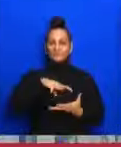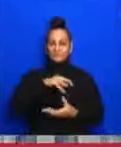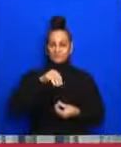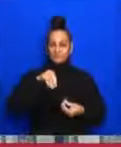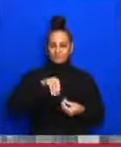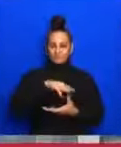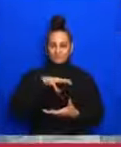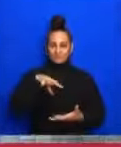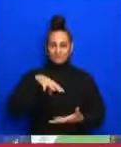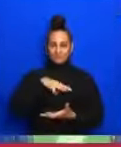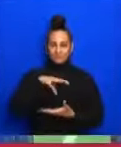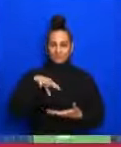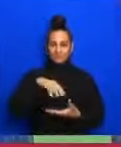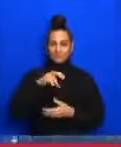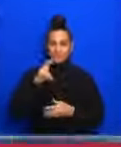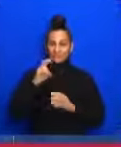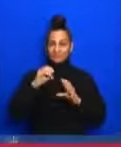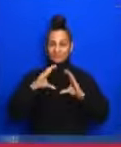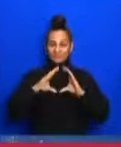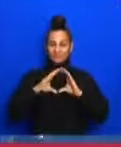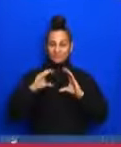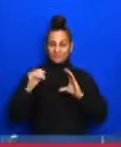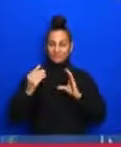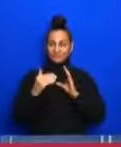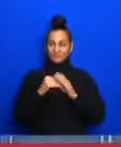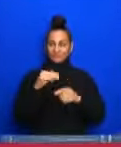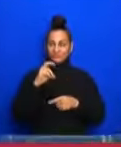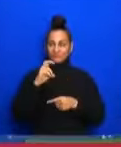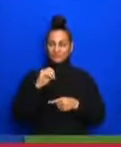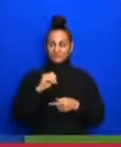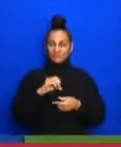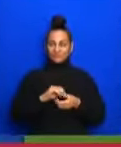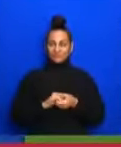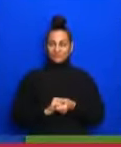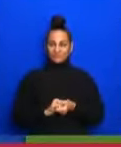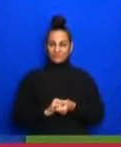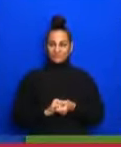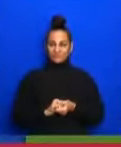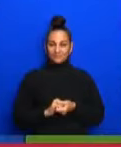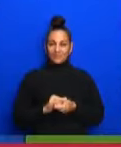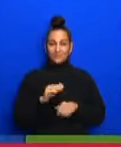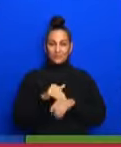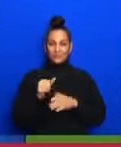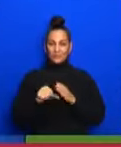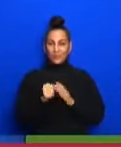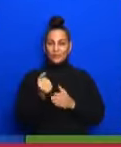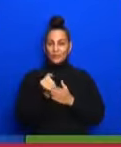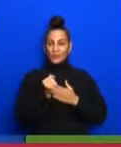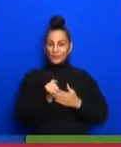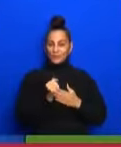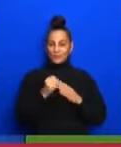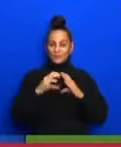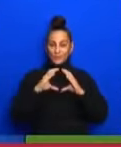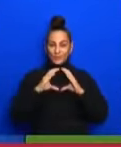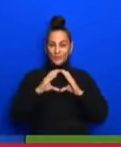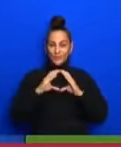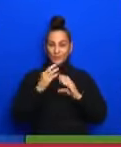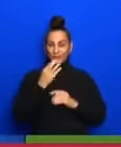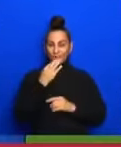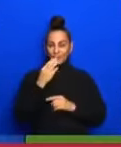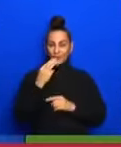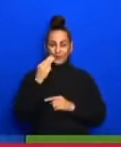Globo carregado, embaralhando. 50 bolas numeradas de 0 a 50. Vamos chamar a primeira dezena. Bola